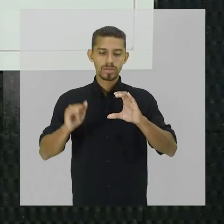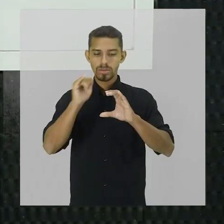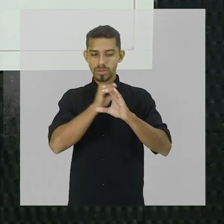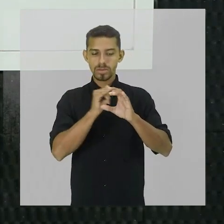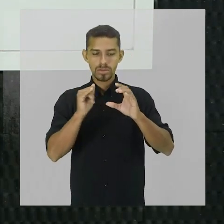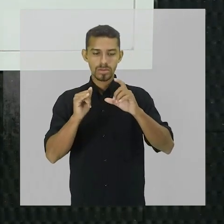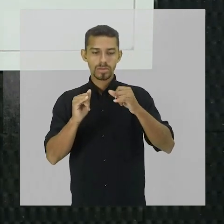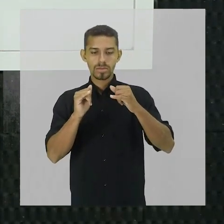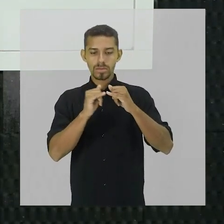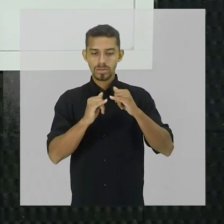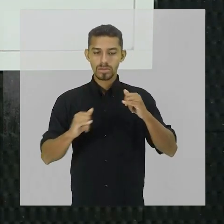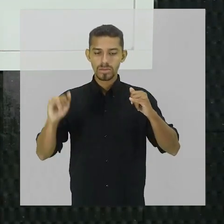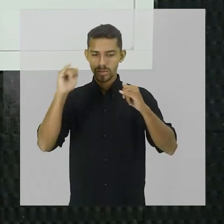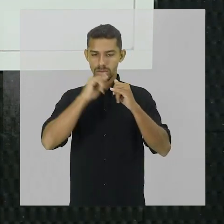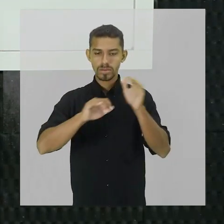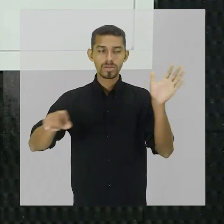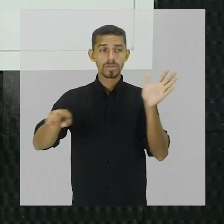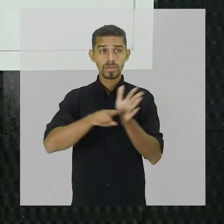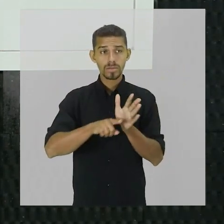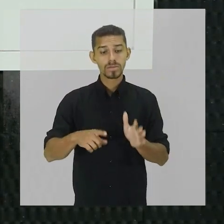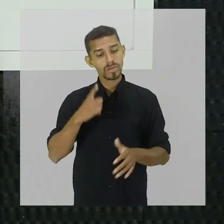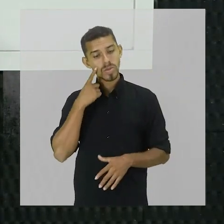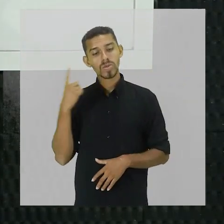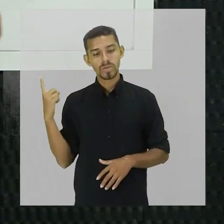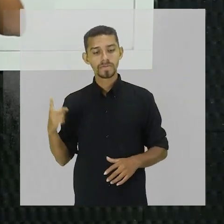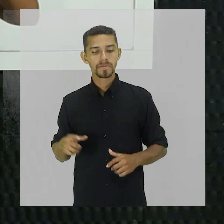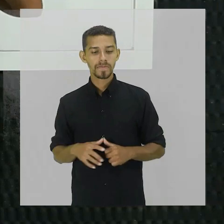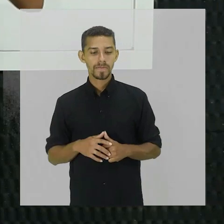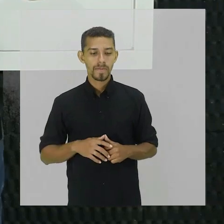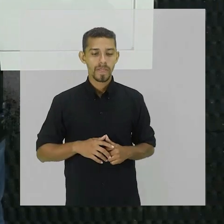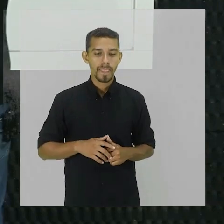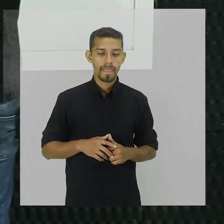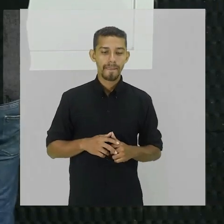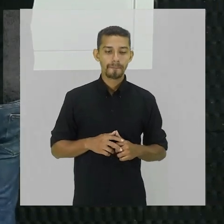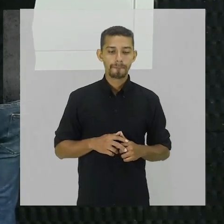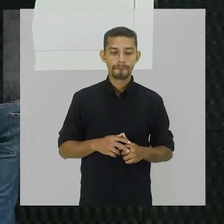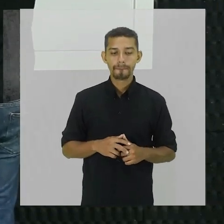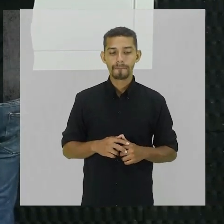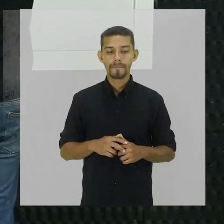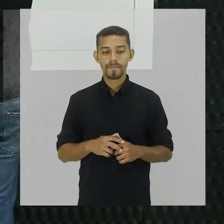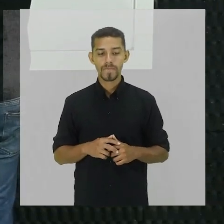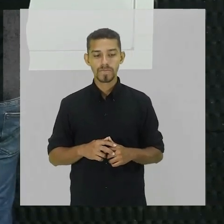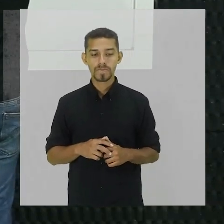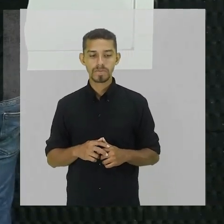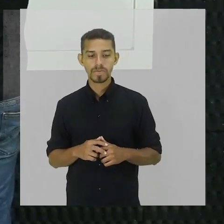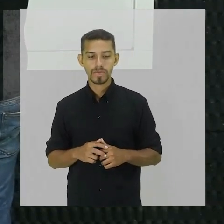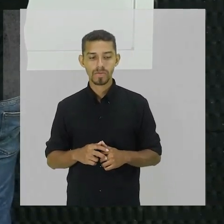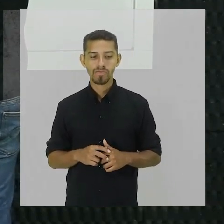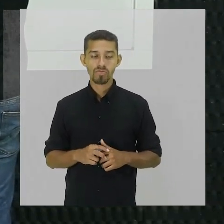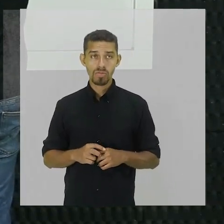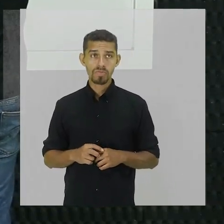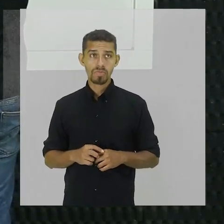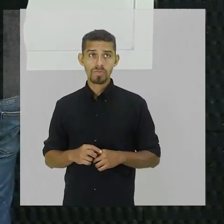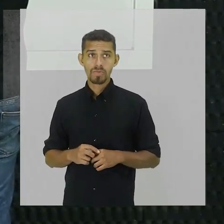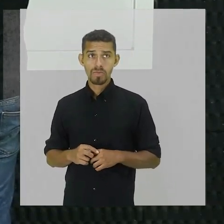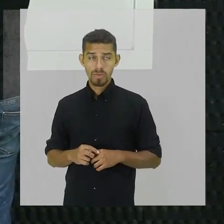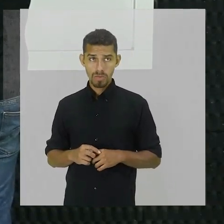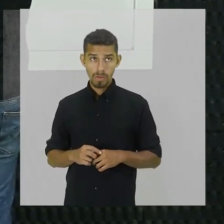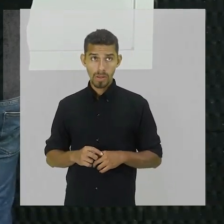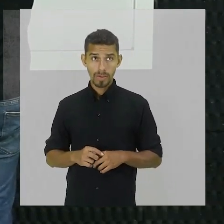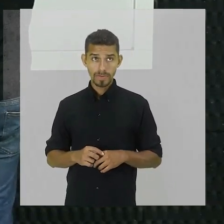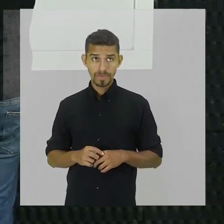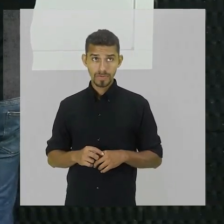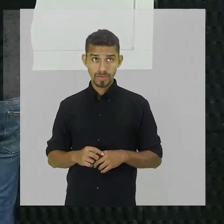Ó, tirar é o quê? Subtrair. Então, veja só, o volume vazio, o volume do